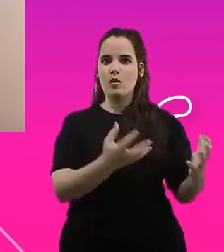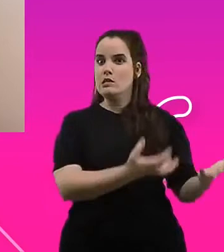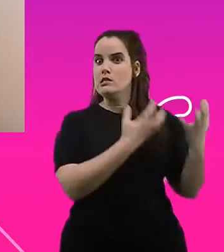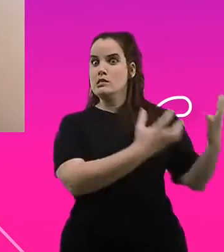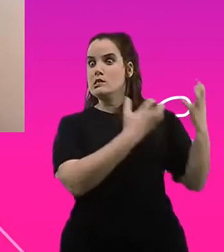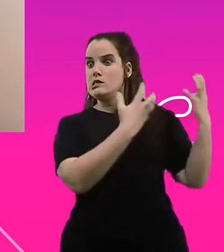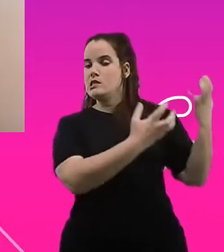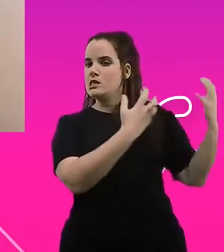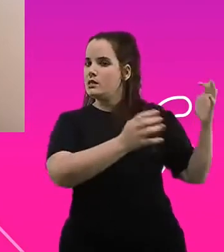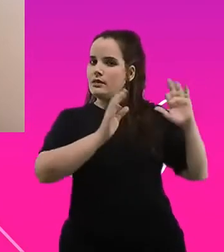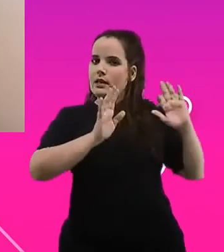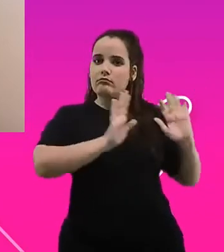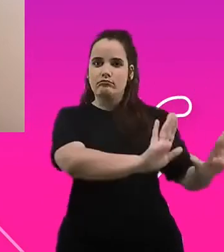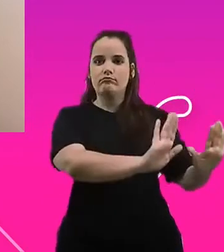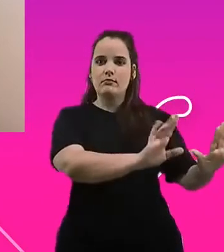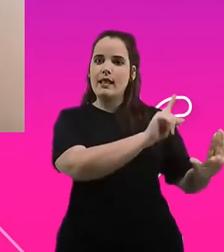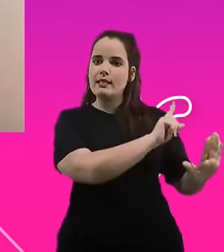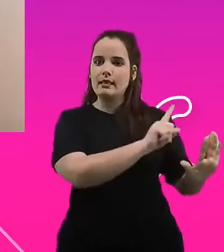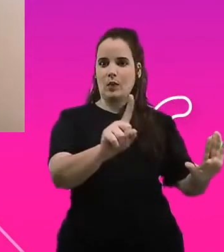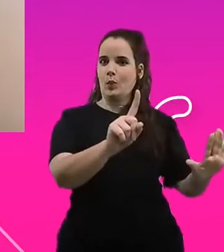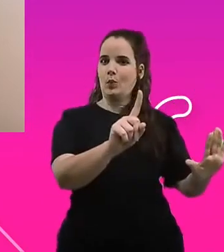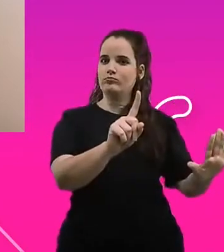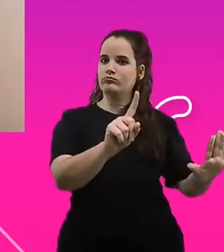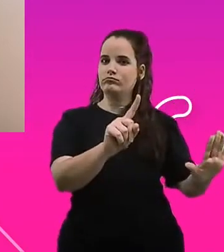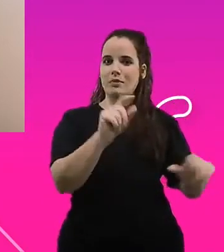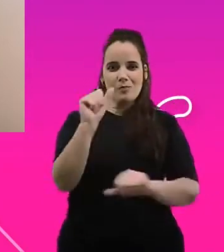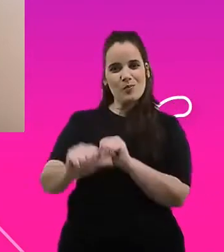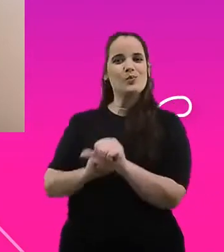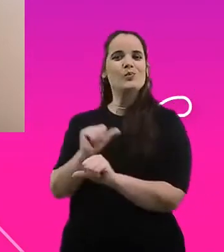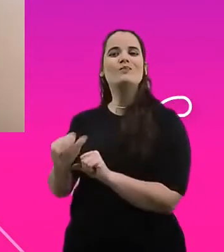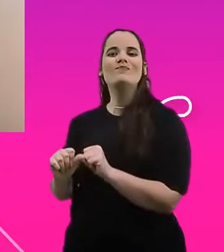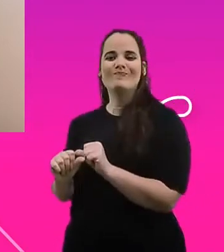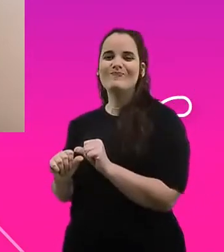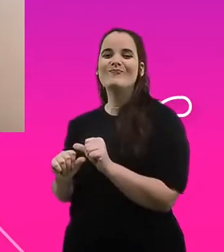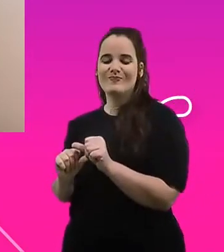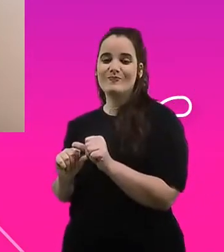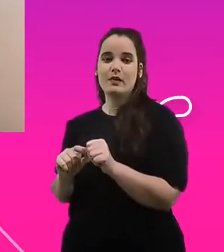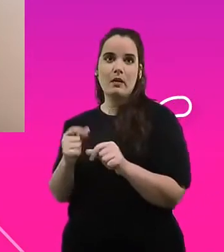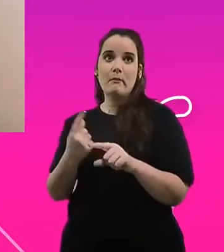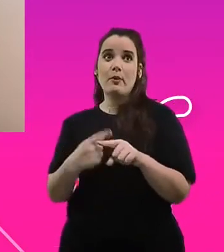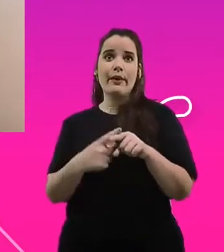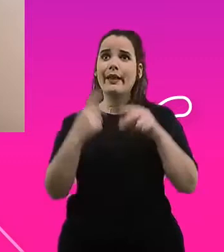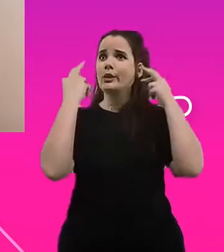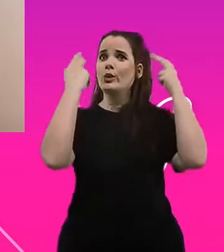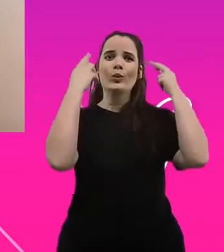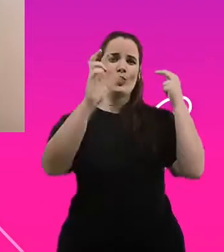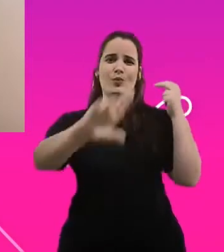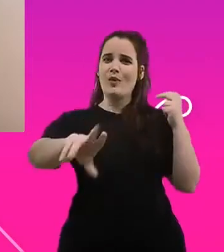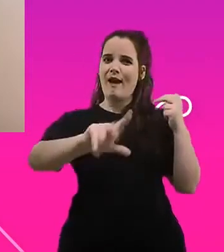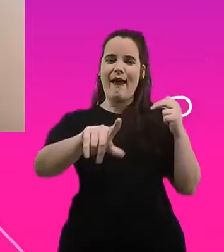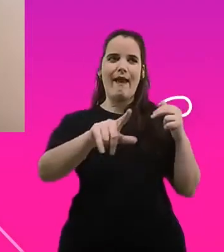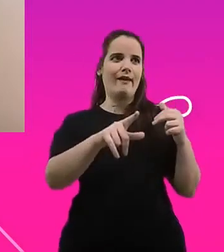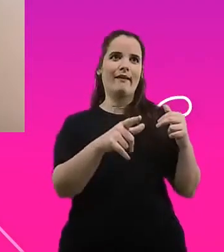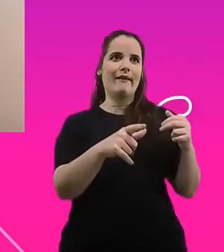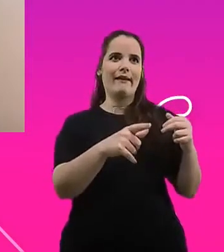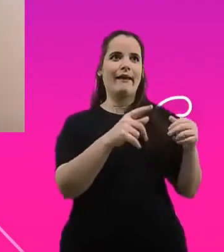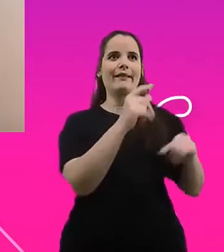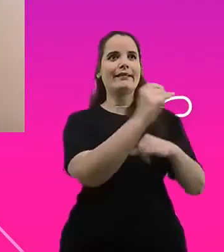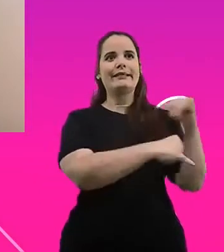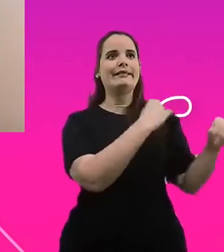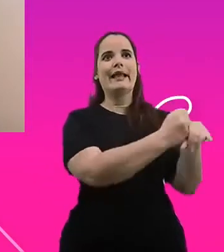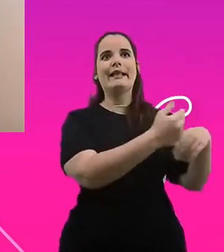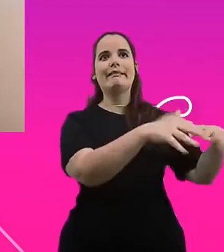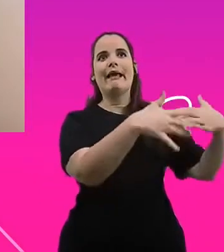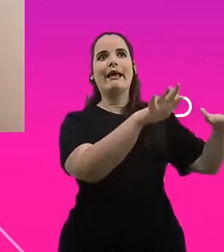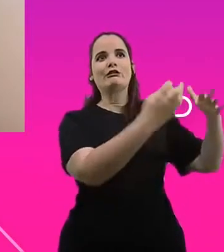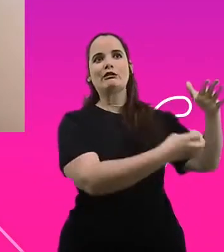fazer muito, de ficar correndo, que não é uma coisa natural para gente. Tipo, esse é o ritmo da internet, pode ser o ritmo das empresas, mas